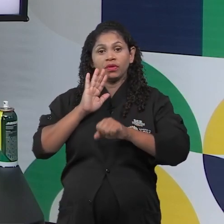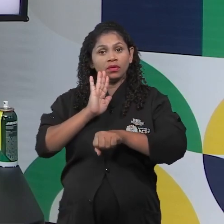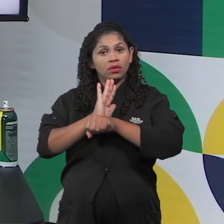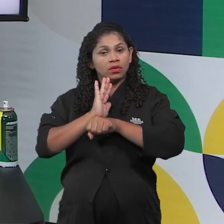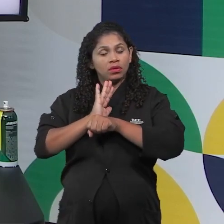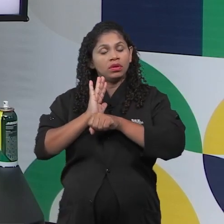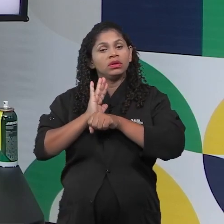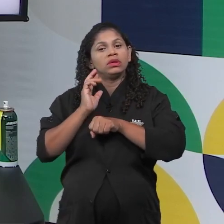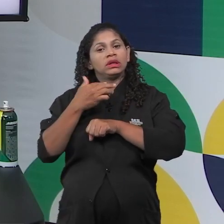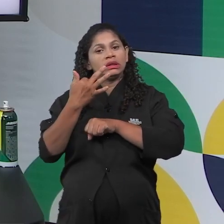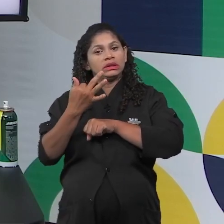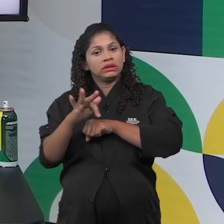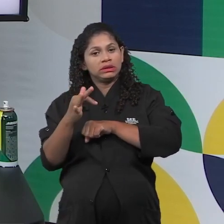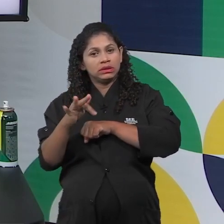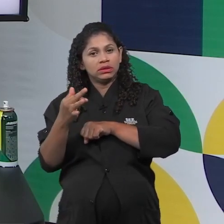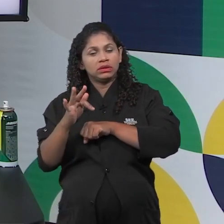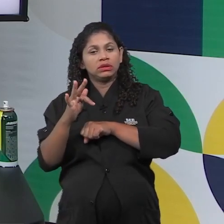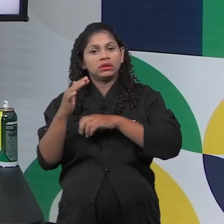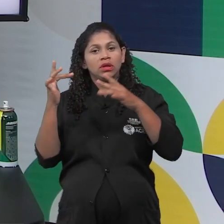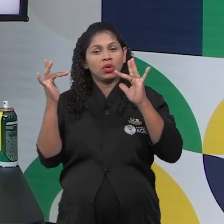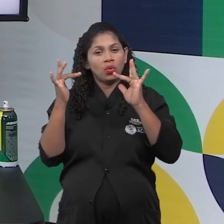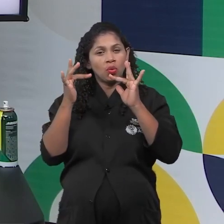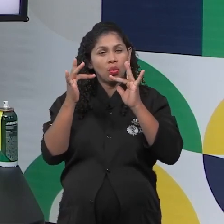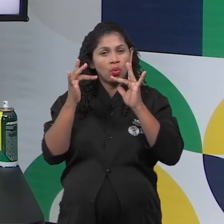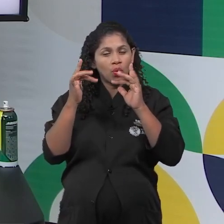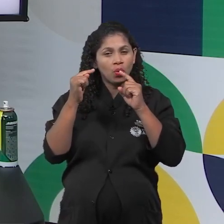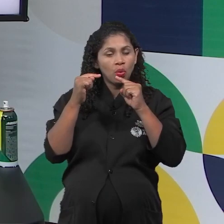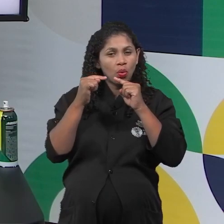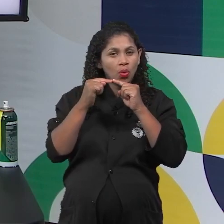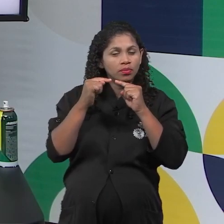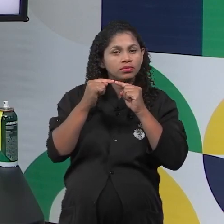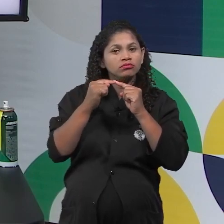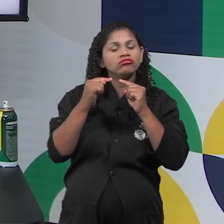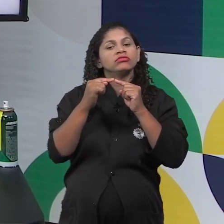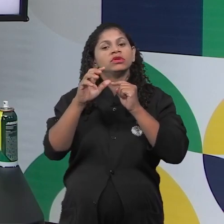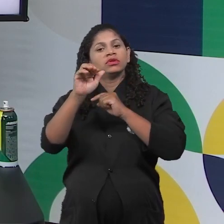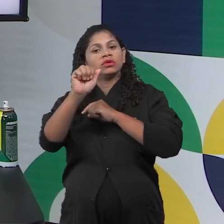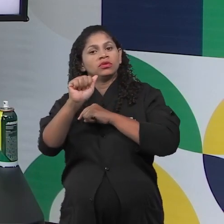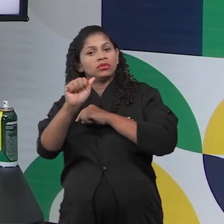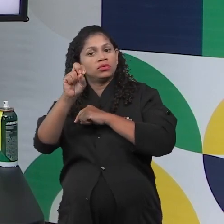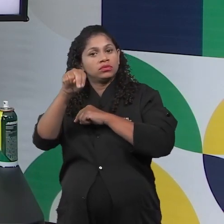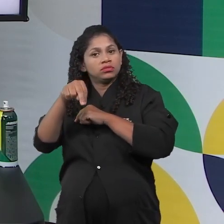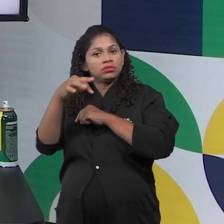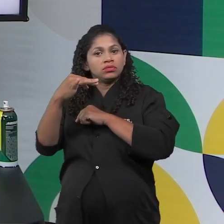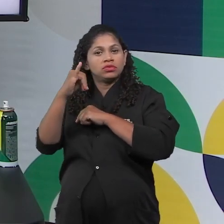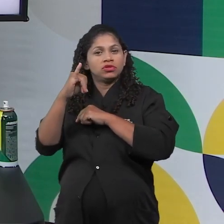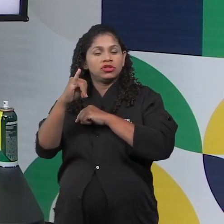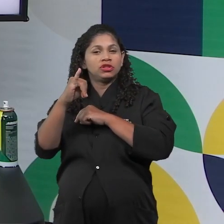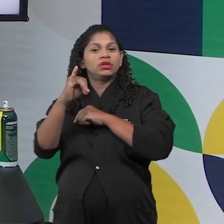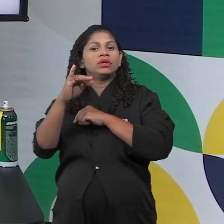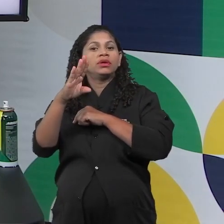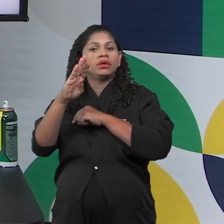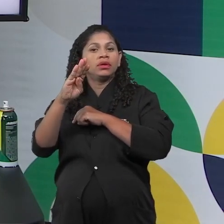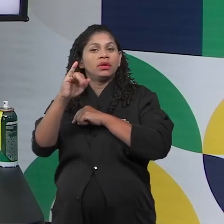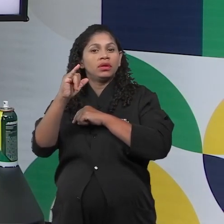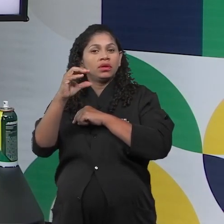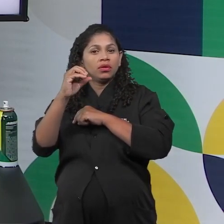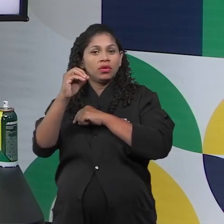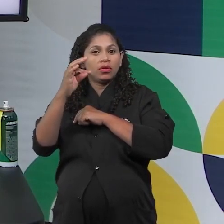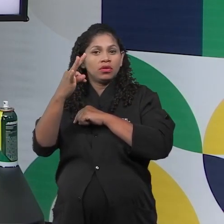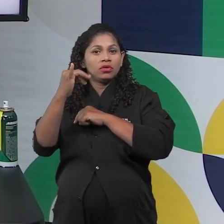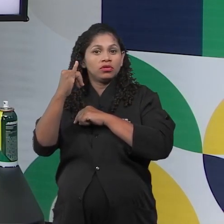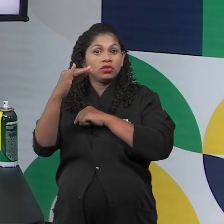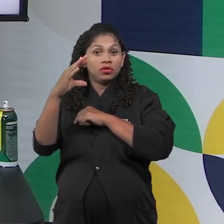ter uma associação com antibióticos, né? Então, quando a pessoa está com uma inflamação, com uma dor ali no ouvido, né, a gente vai colocar ali